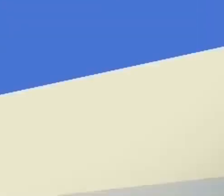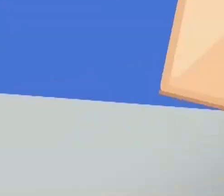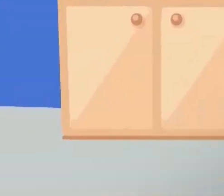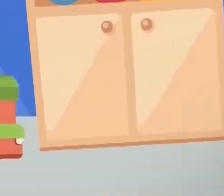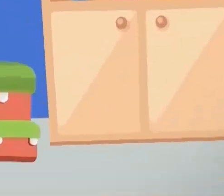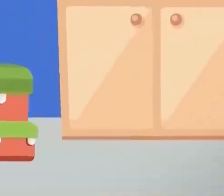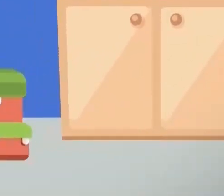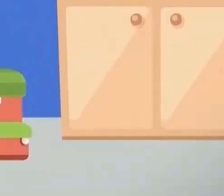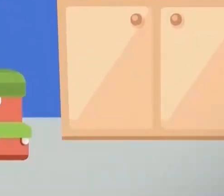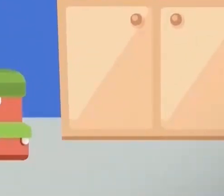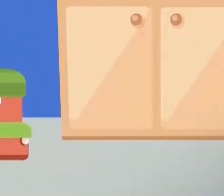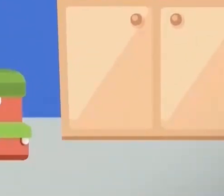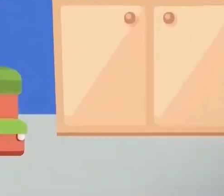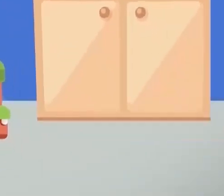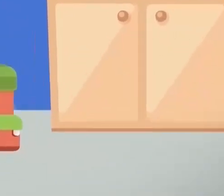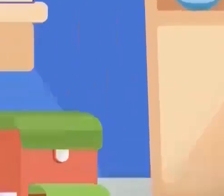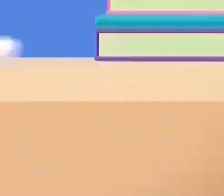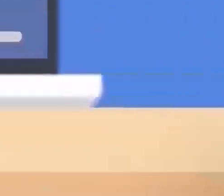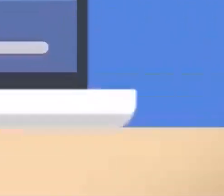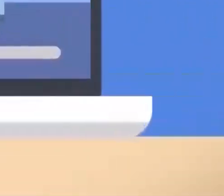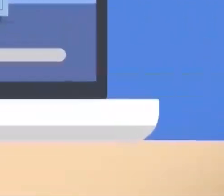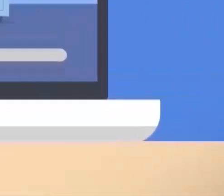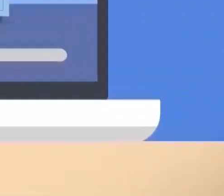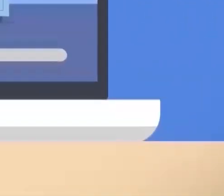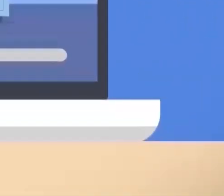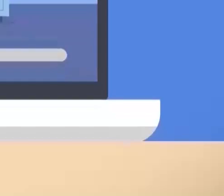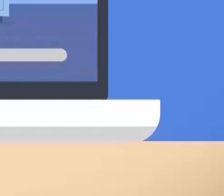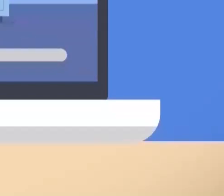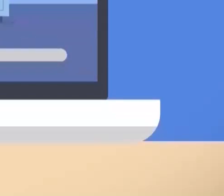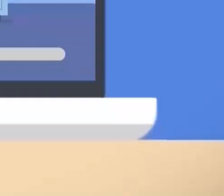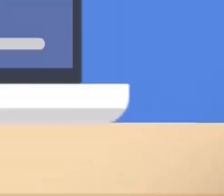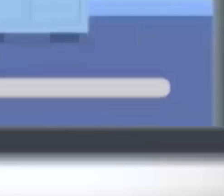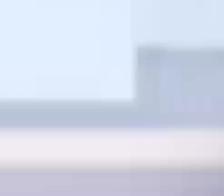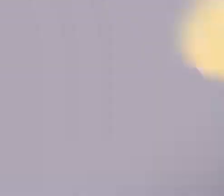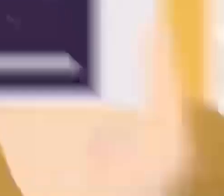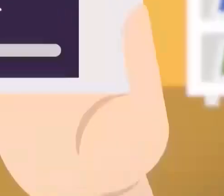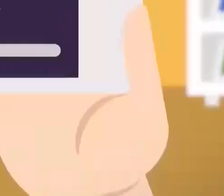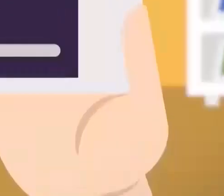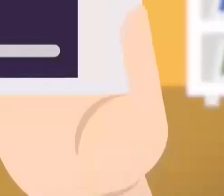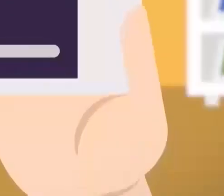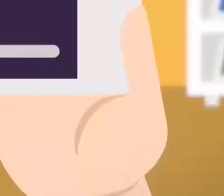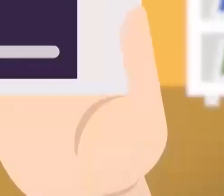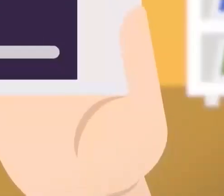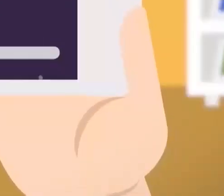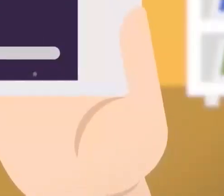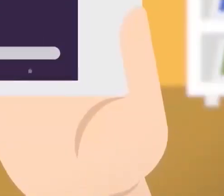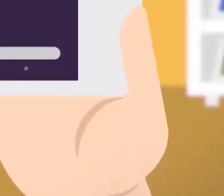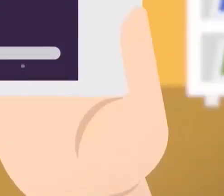Thank you.